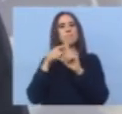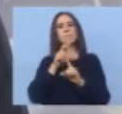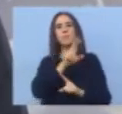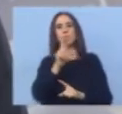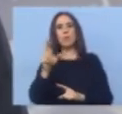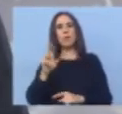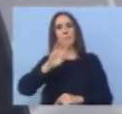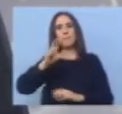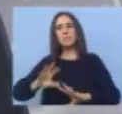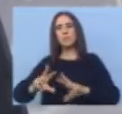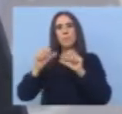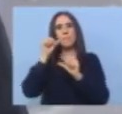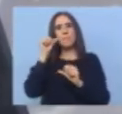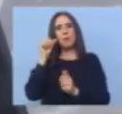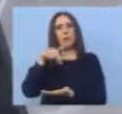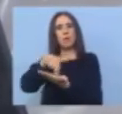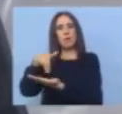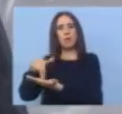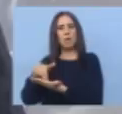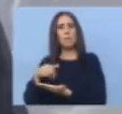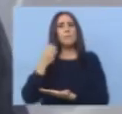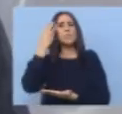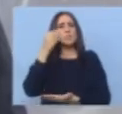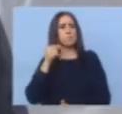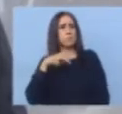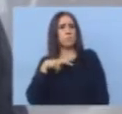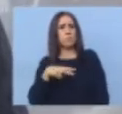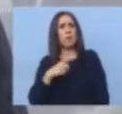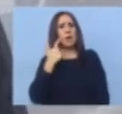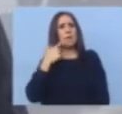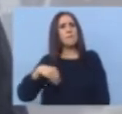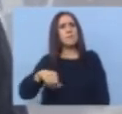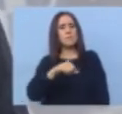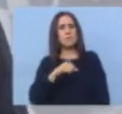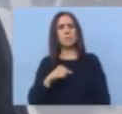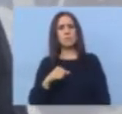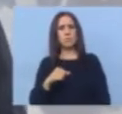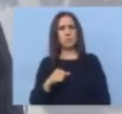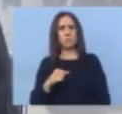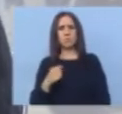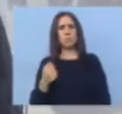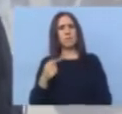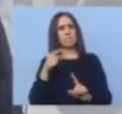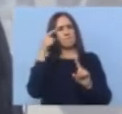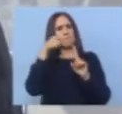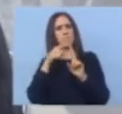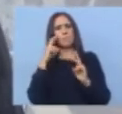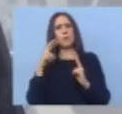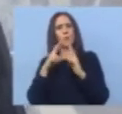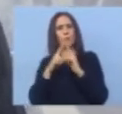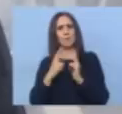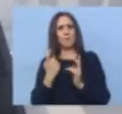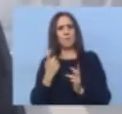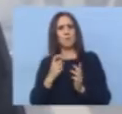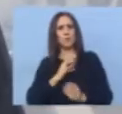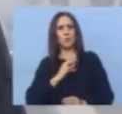em desenvolvimento. E que esqueciam-se que, se calhar, em Portugal há muitos sítios que precisam de ser missionados e que precisam de um encontro com o